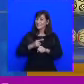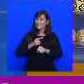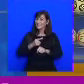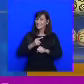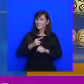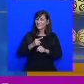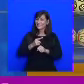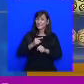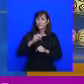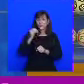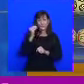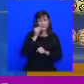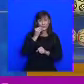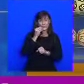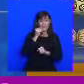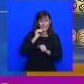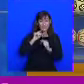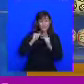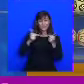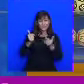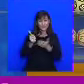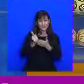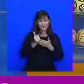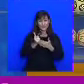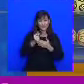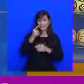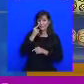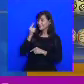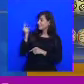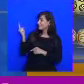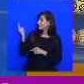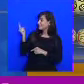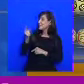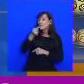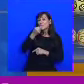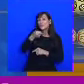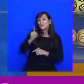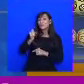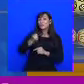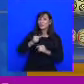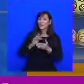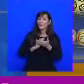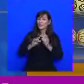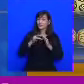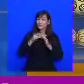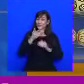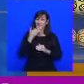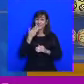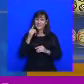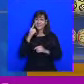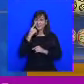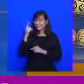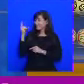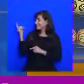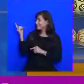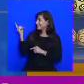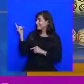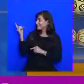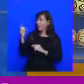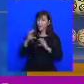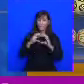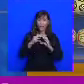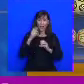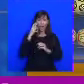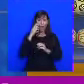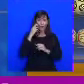agora. Sua chance, sua sorte pode vir com este número. O 15º e último número da Loto Fácil está na tela.